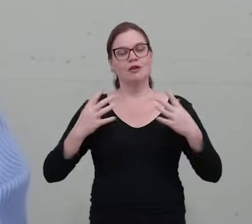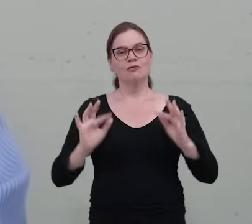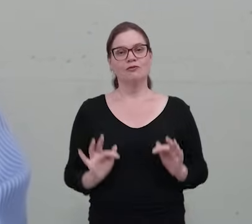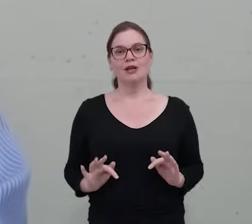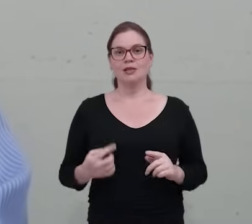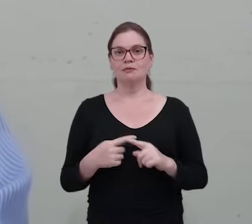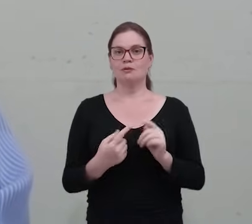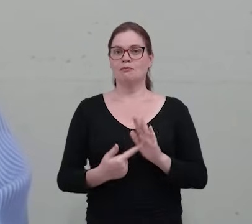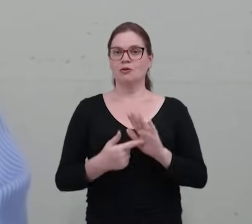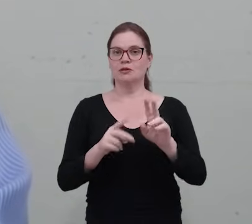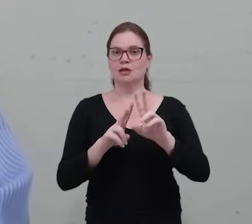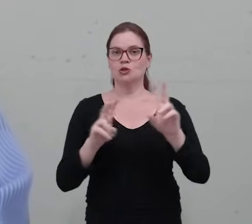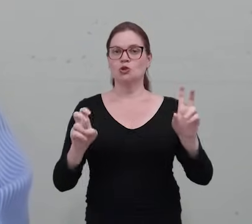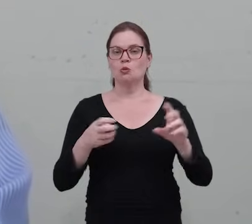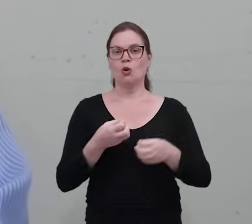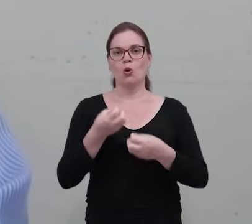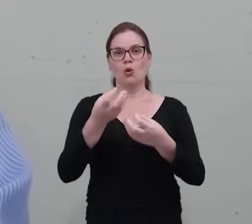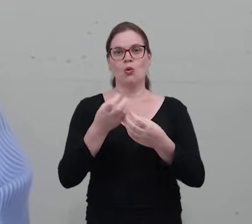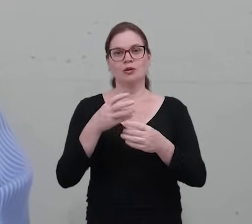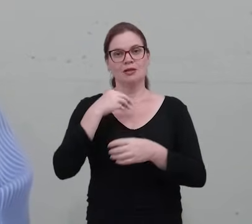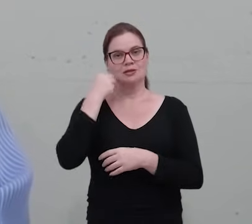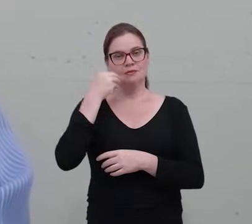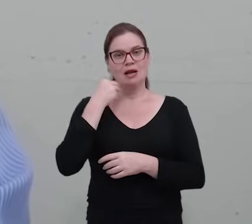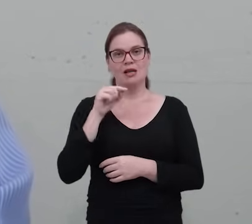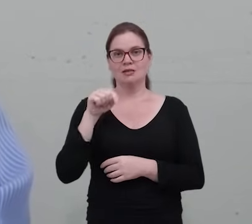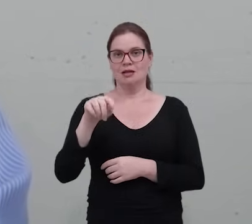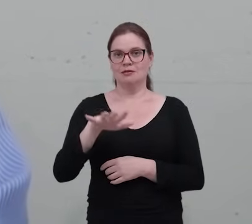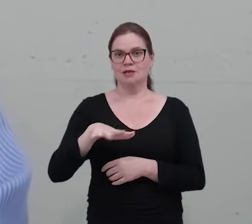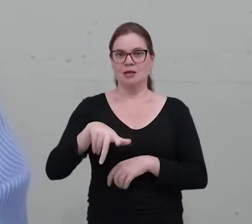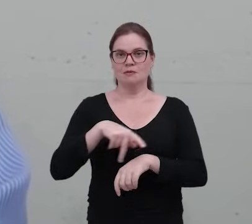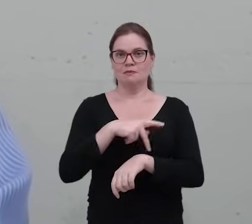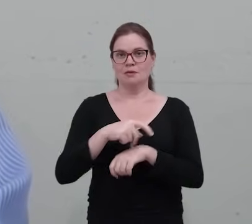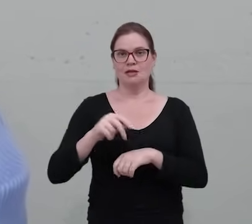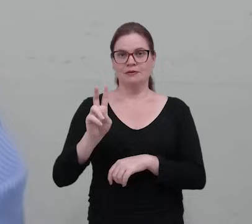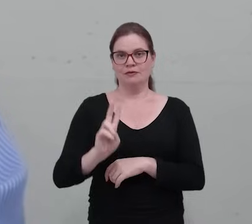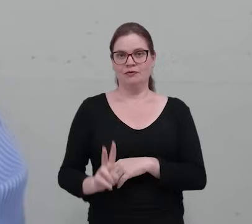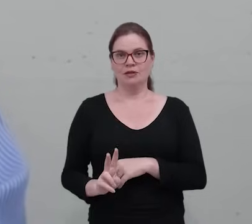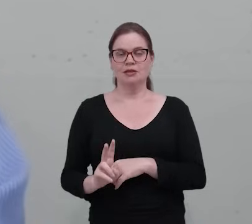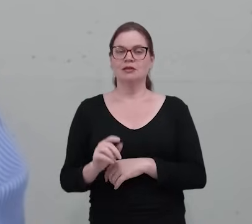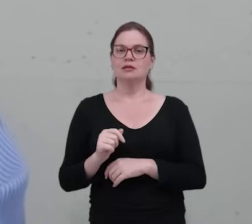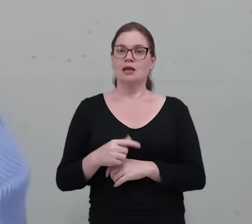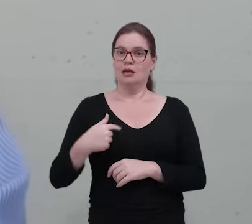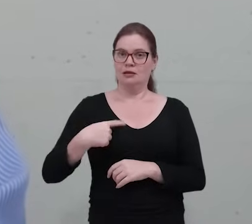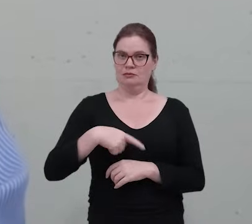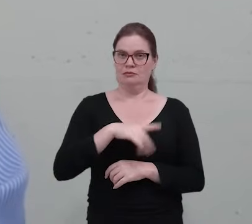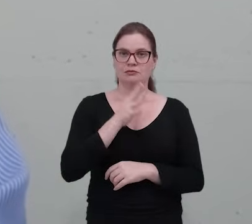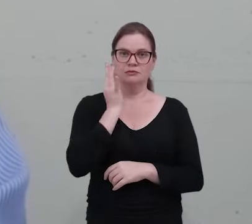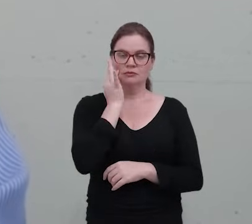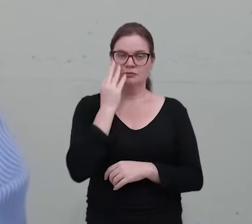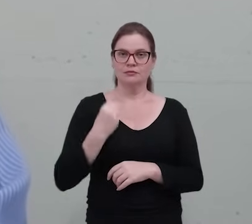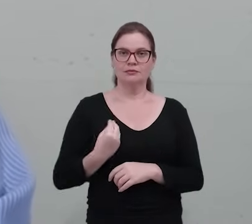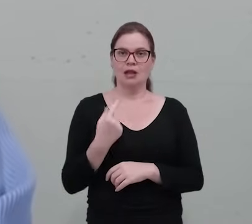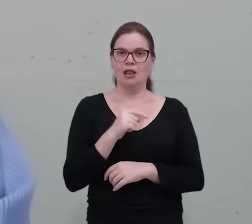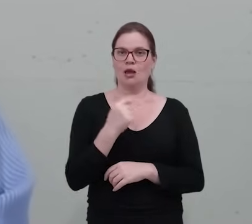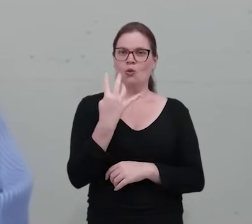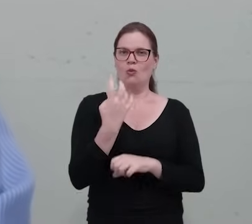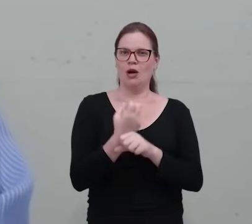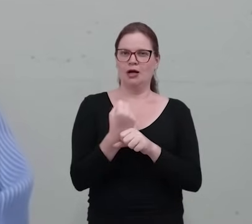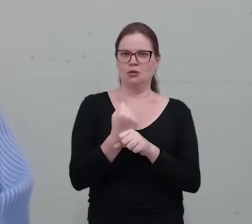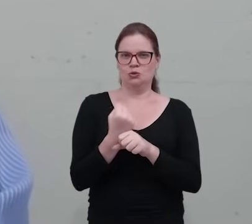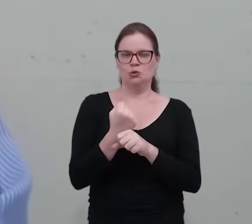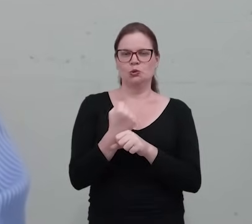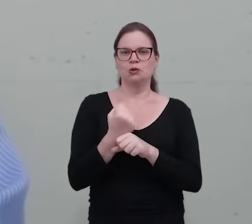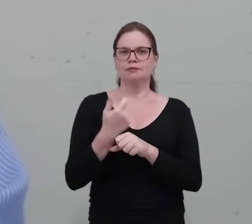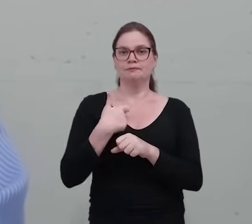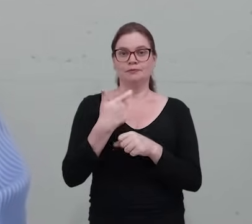feliz de poder falar um pouco sobre a Venezuela, não só porque eu estive aí nos últimos 4 anos,